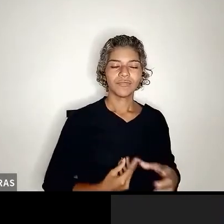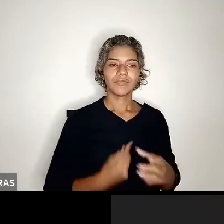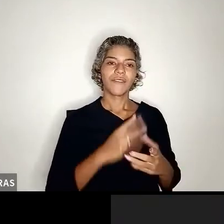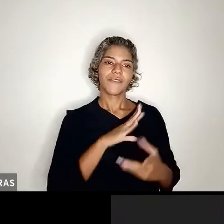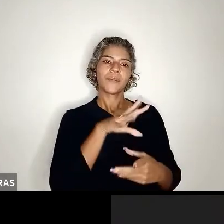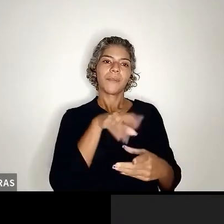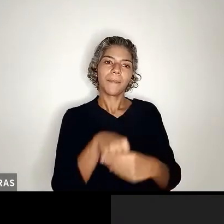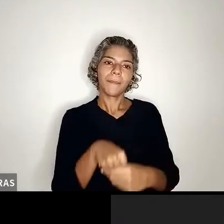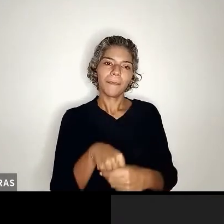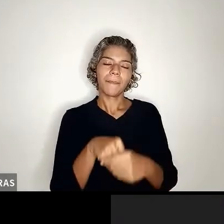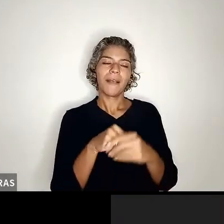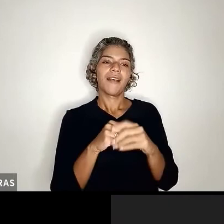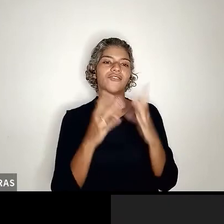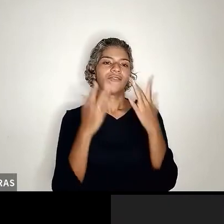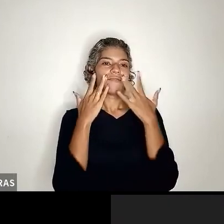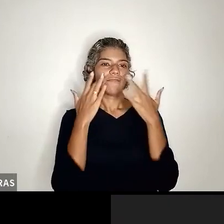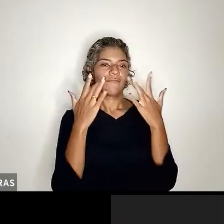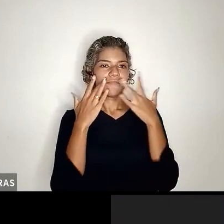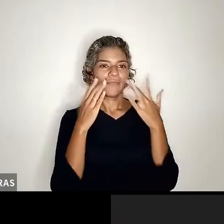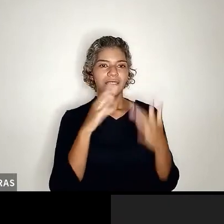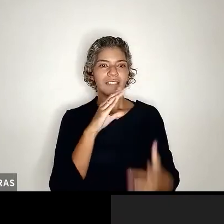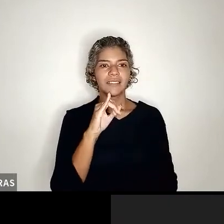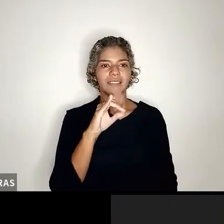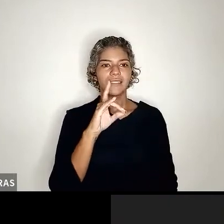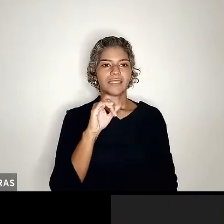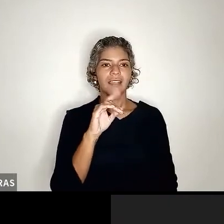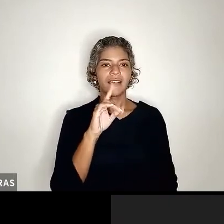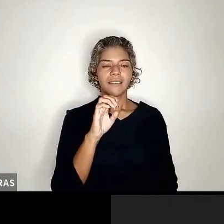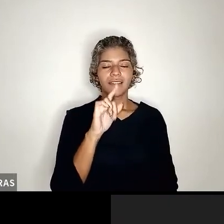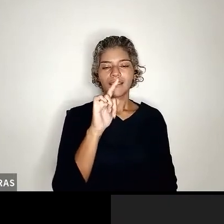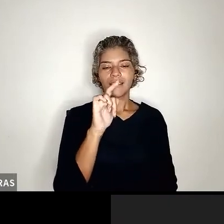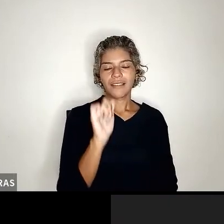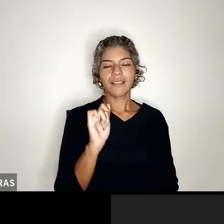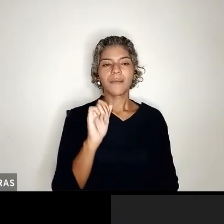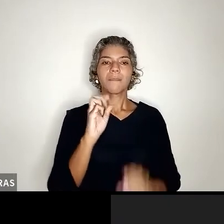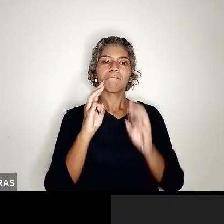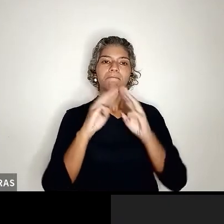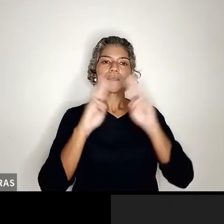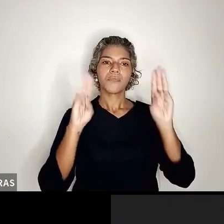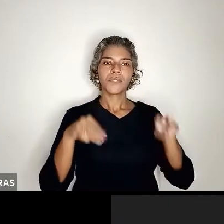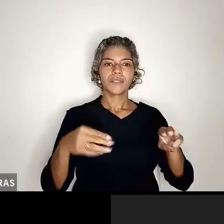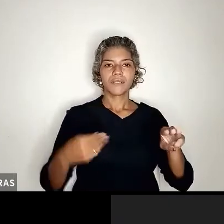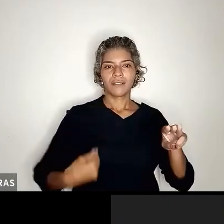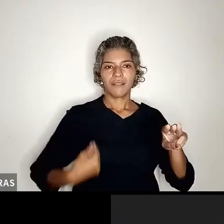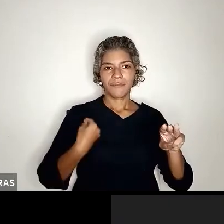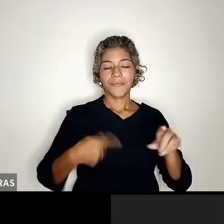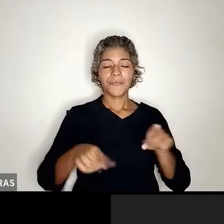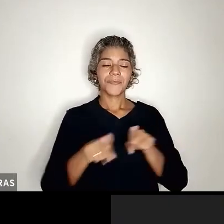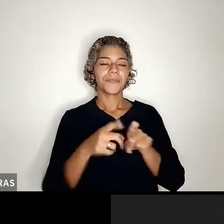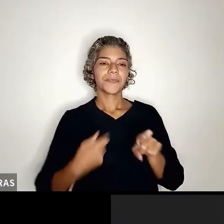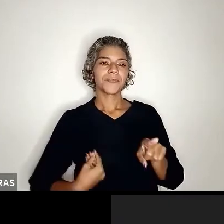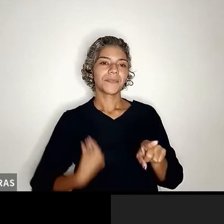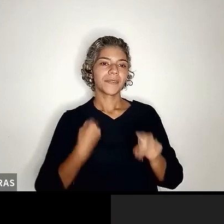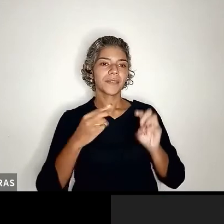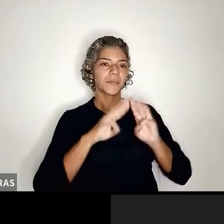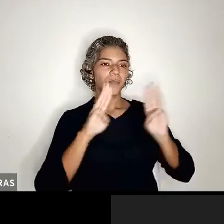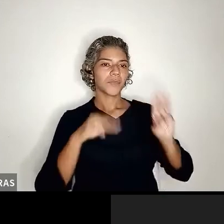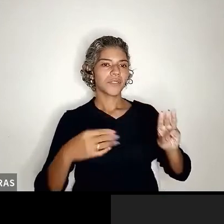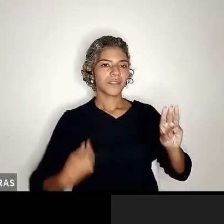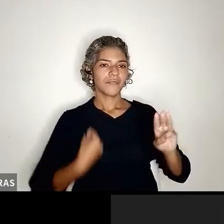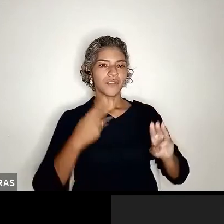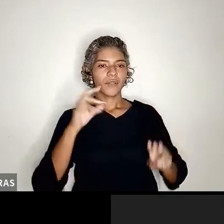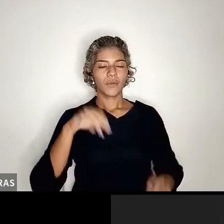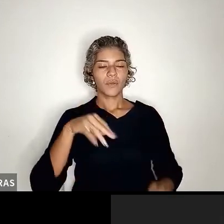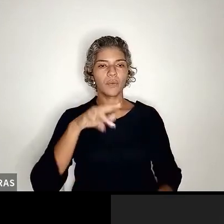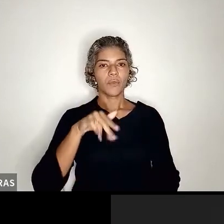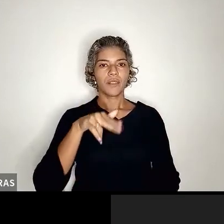do Museu da Vida da Fiocruz. Também participa da equipe do Sarau Museu da Vida online e tem duas colunas temporárias do Museu da